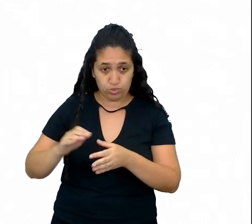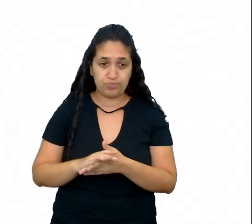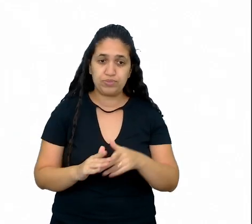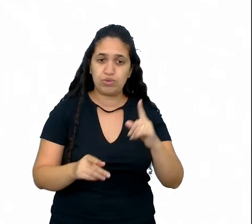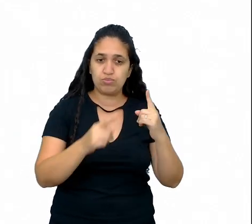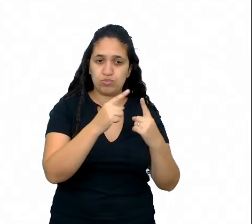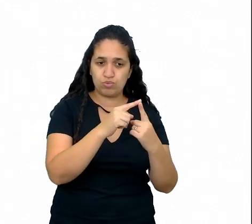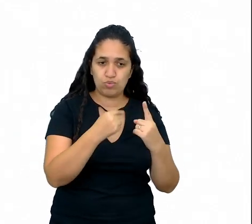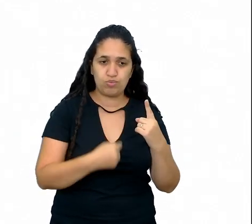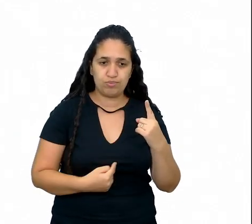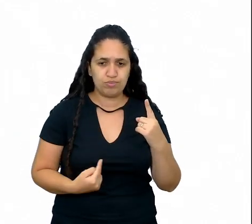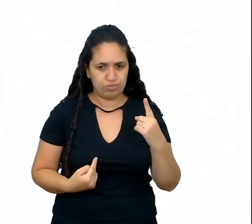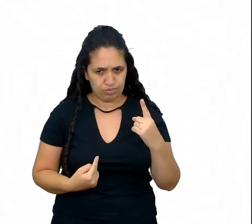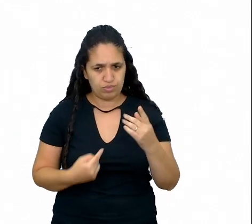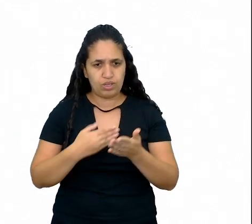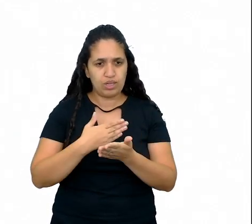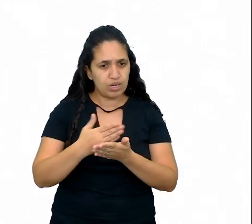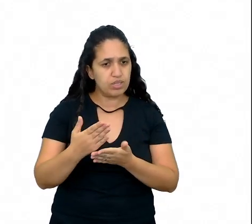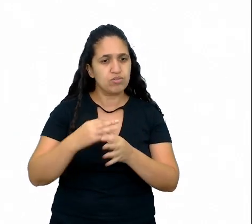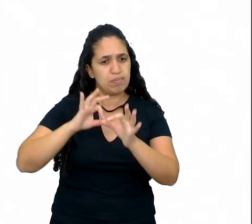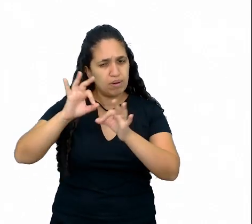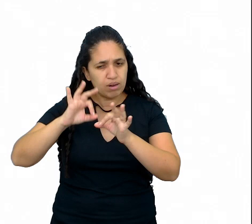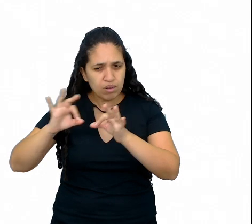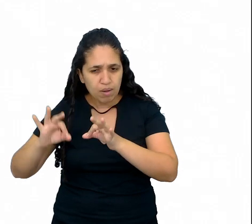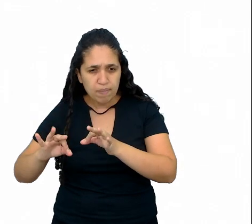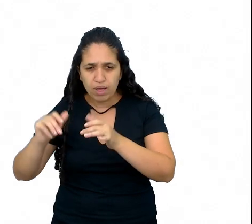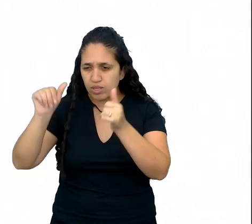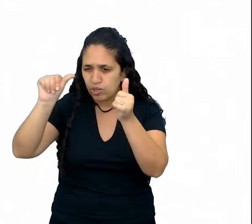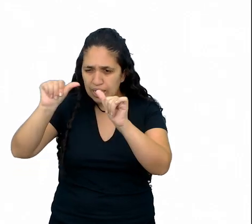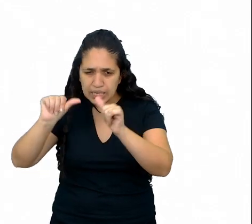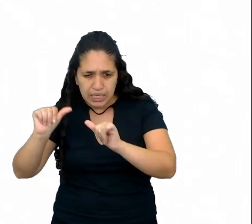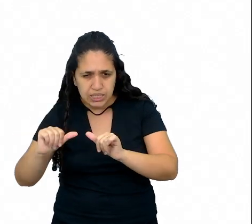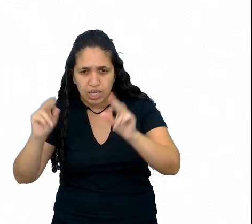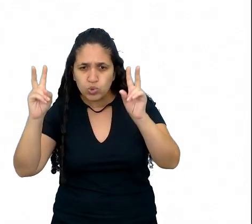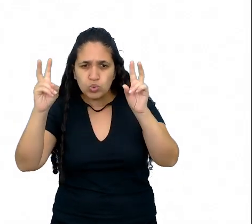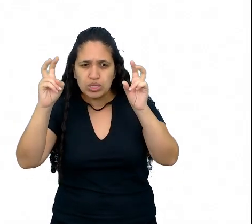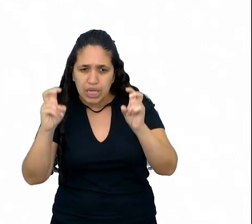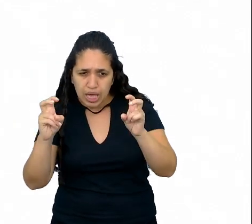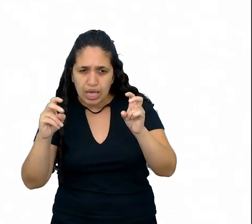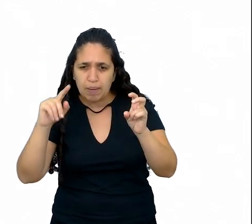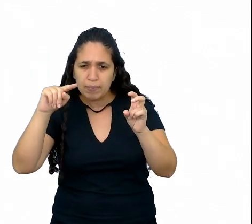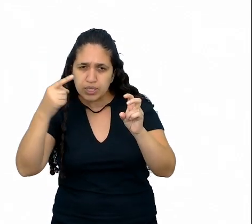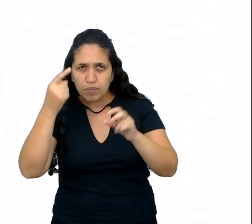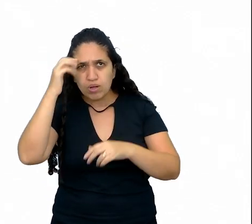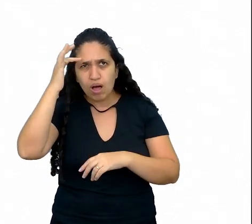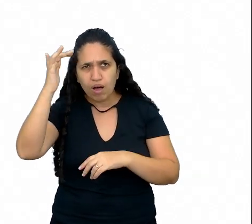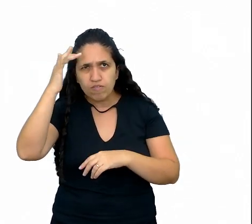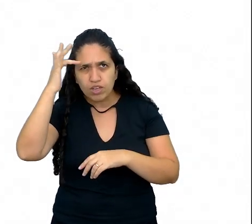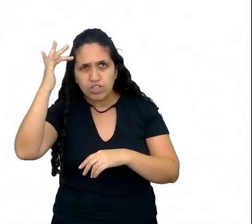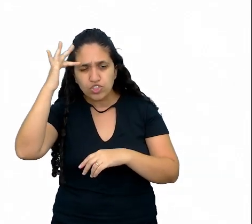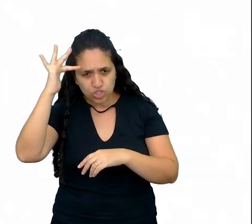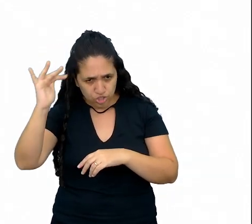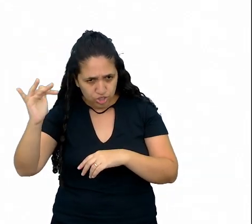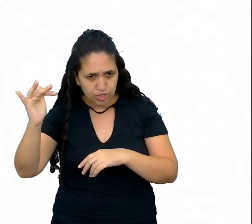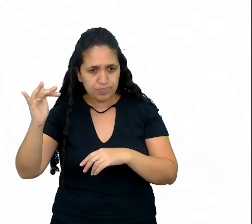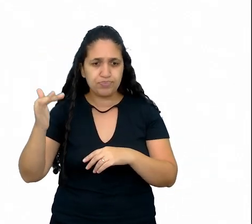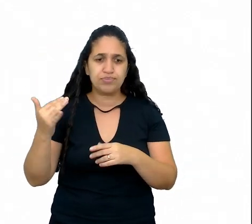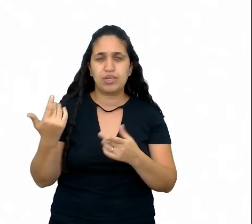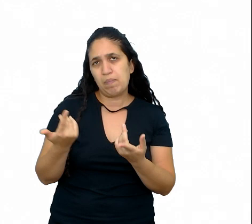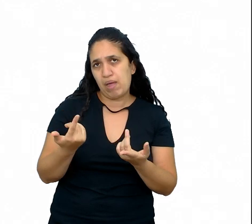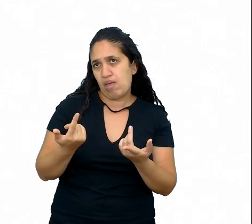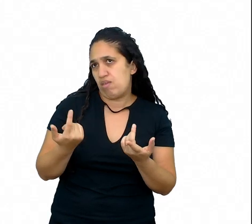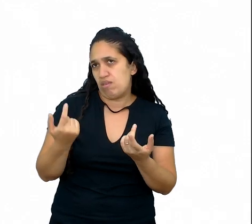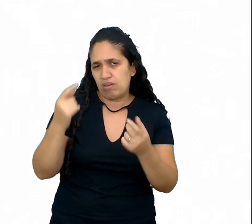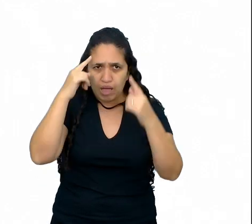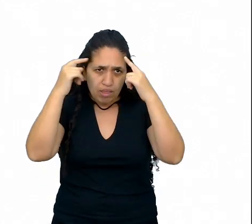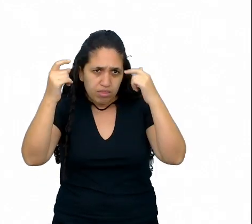introdução em planejamento, né, que é fazer uma análise do tema gerador e refletir sobre o questionamento inicial, pode fazer uma chuva de